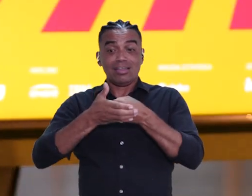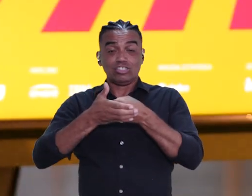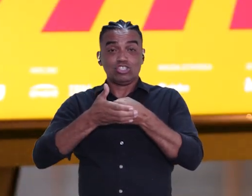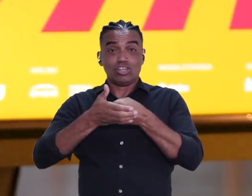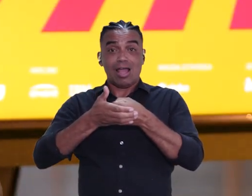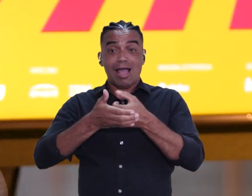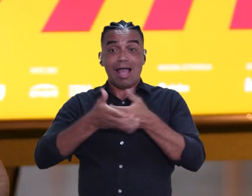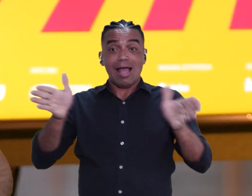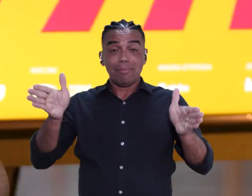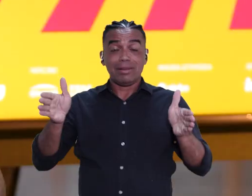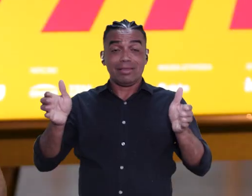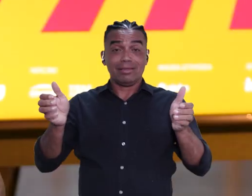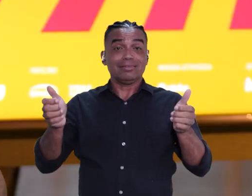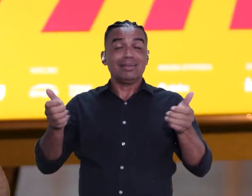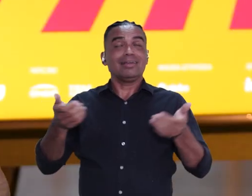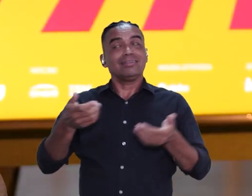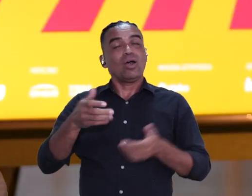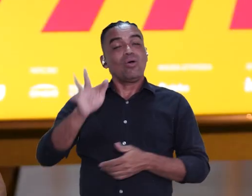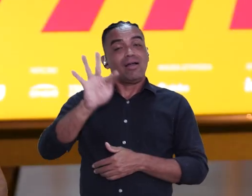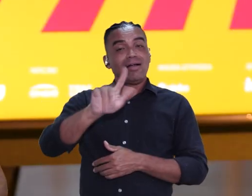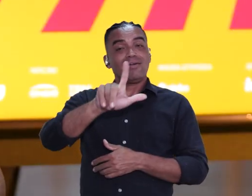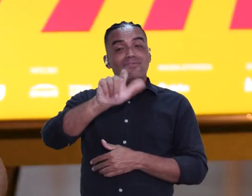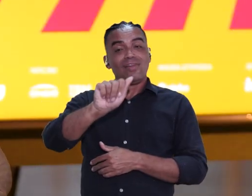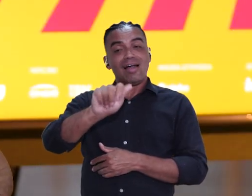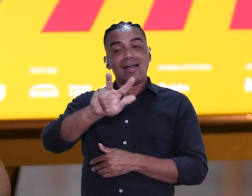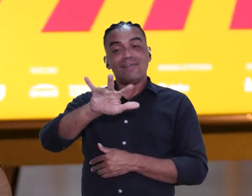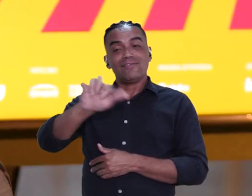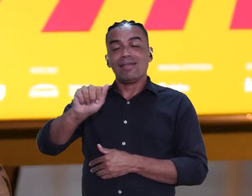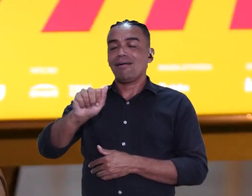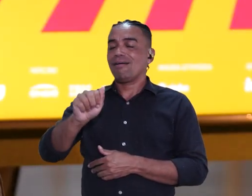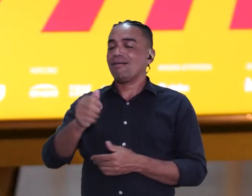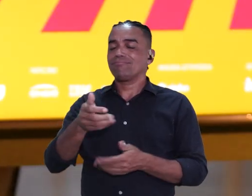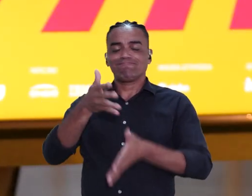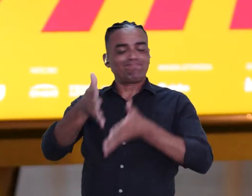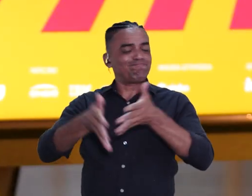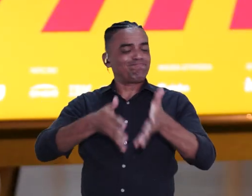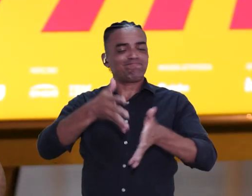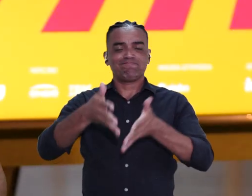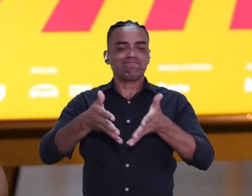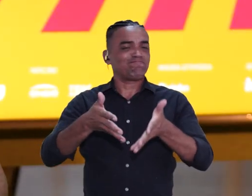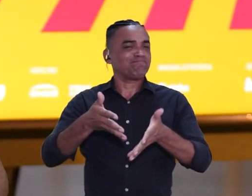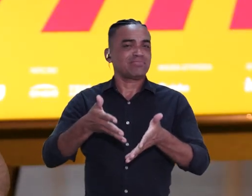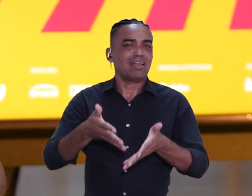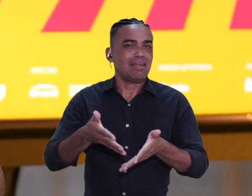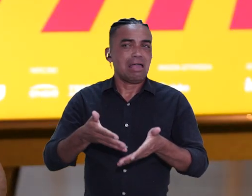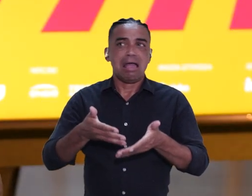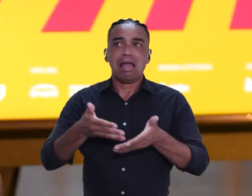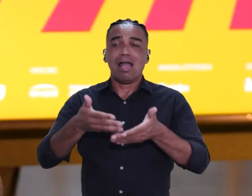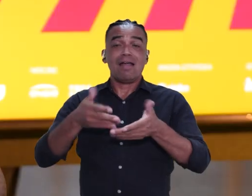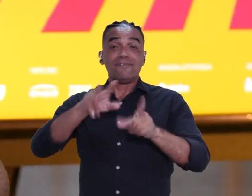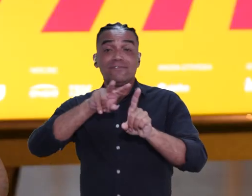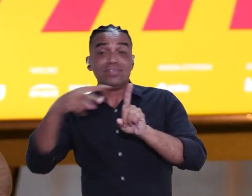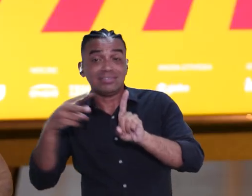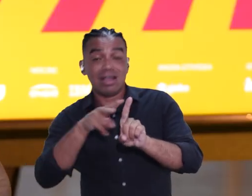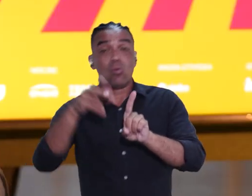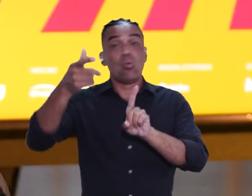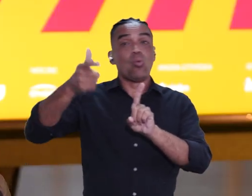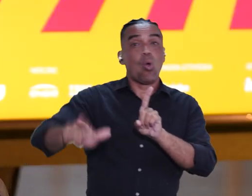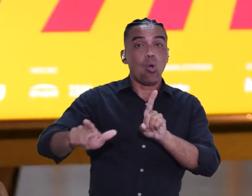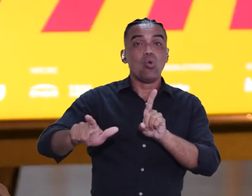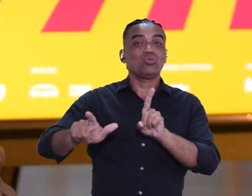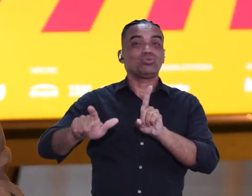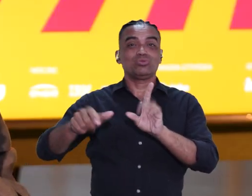a questão que a Flávia, acho que abriu maravilhosamente para um outro